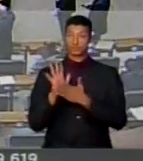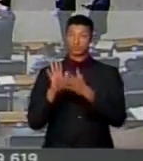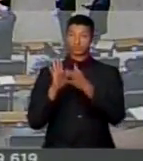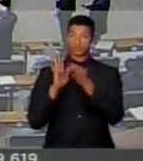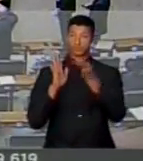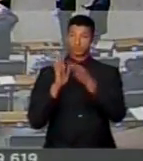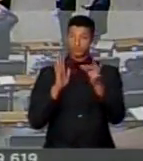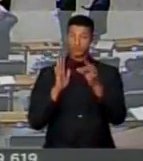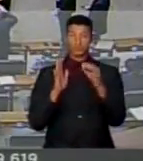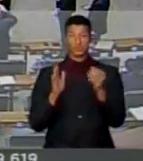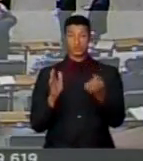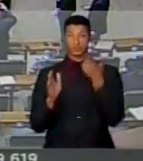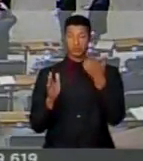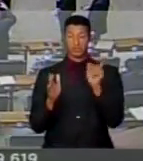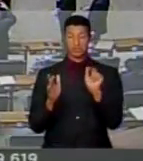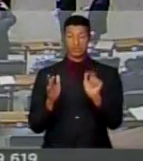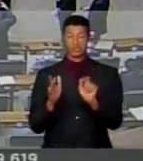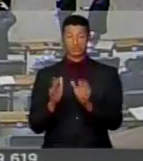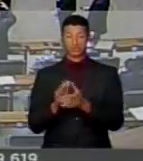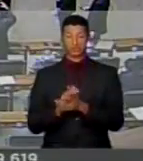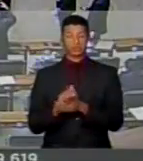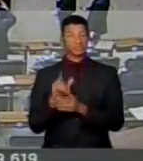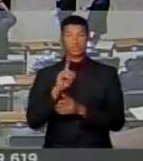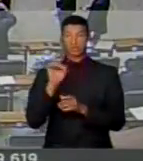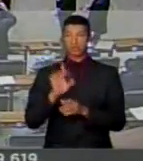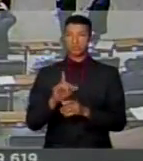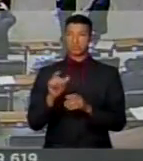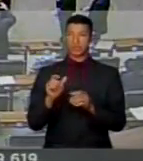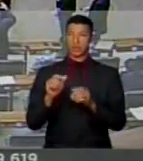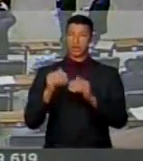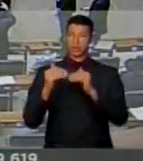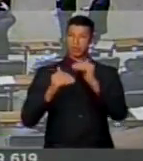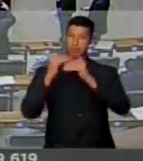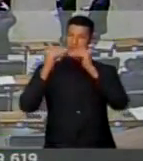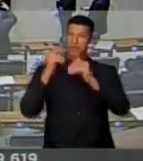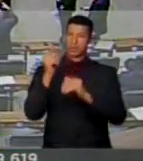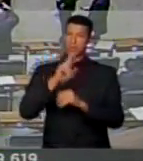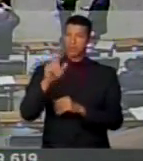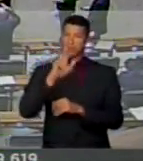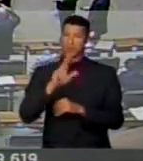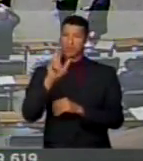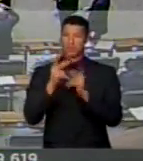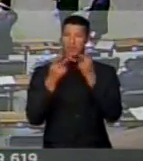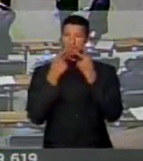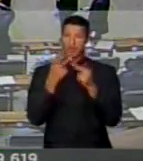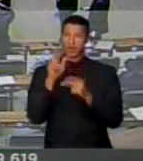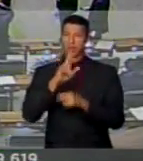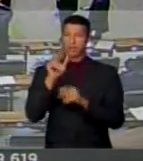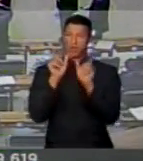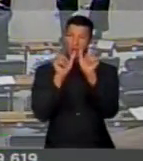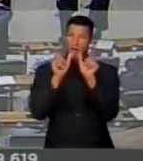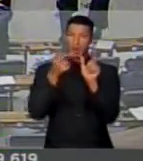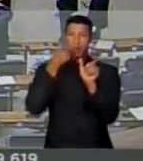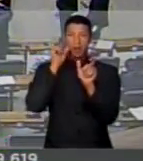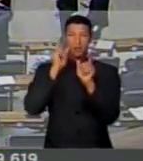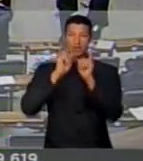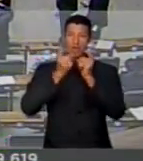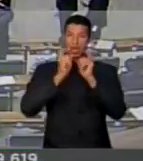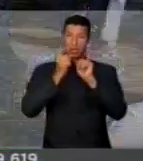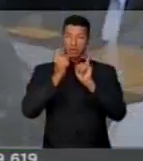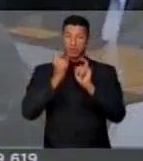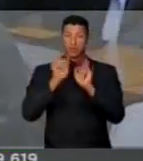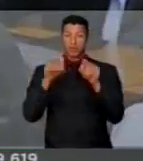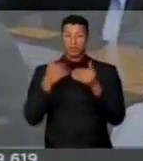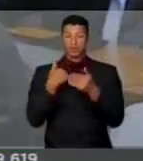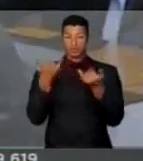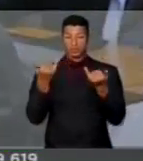é uma excrescência. E não apenas uma excrescência, eu vou utilizar as palavras que o senhor utilizou ontem na reunião,